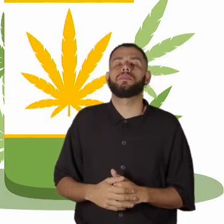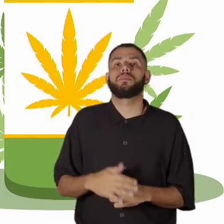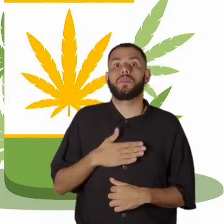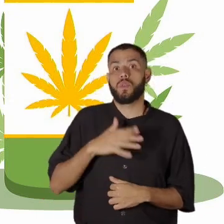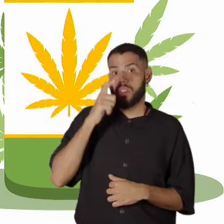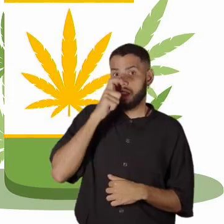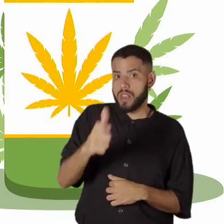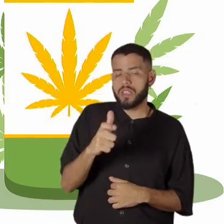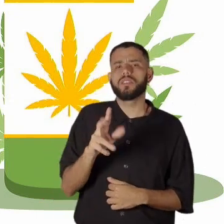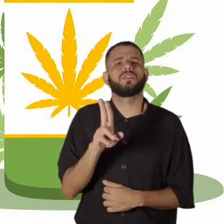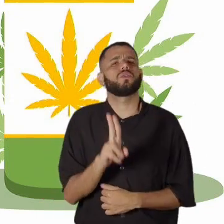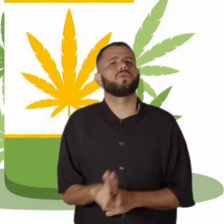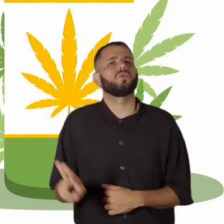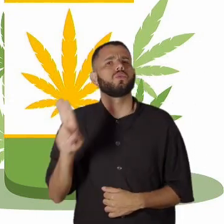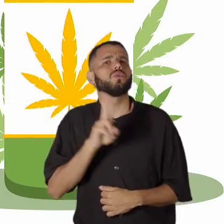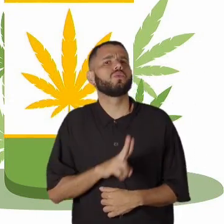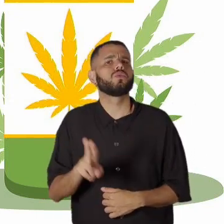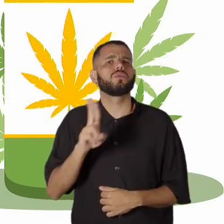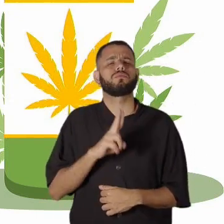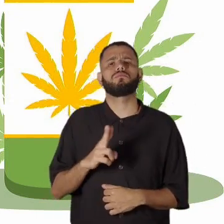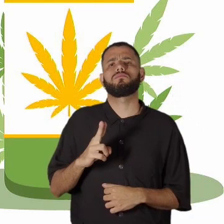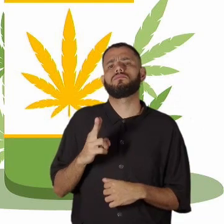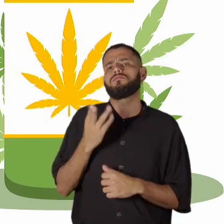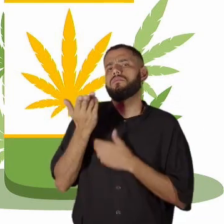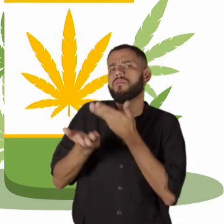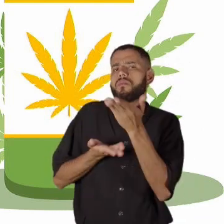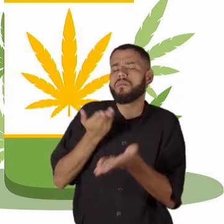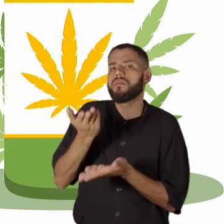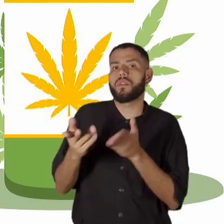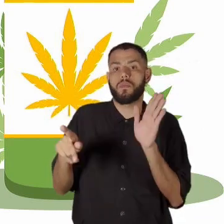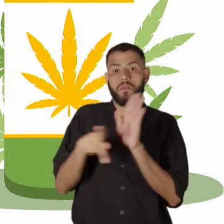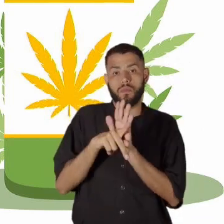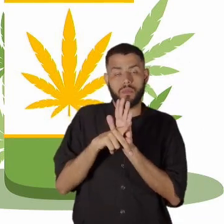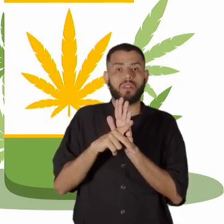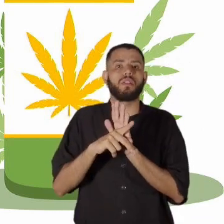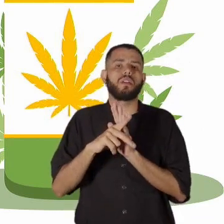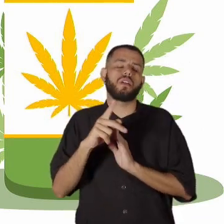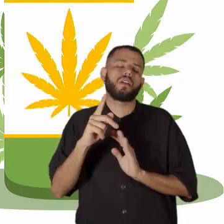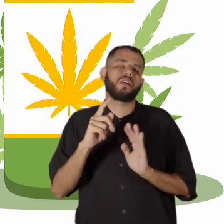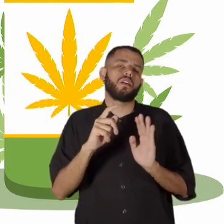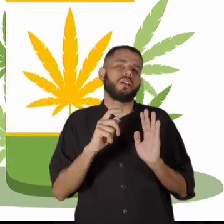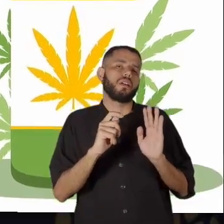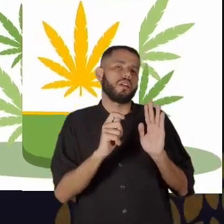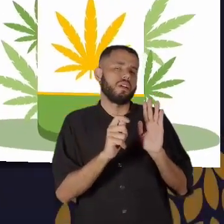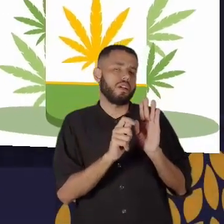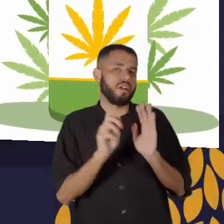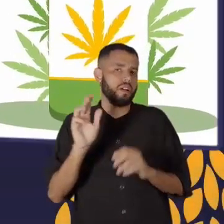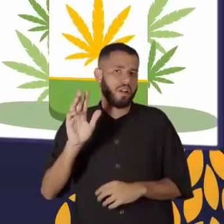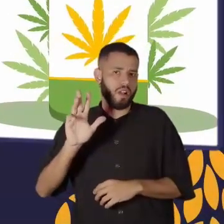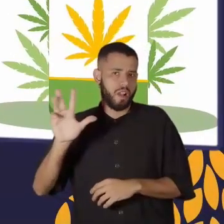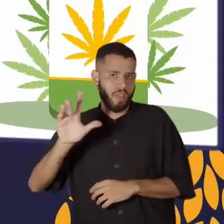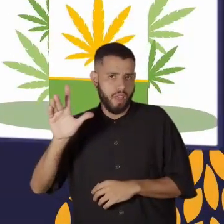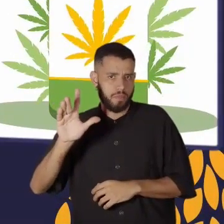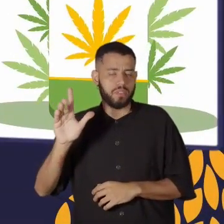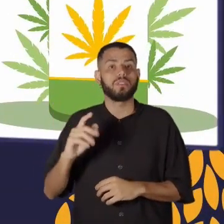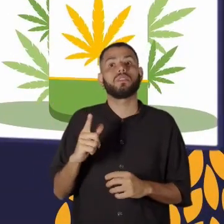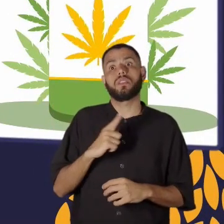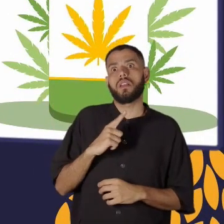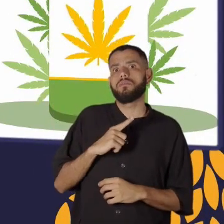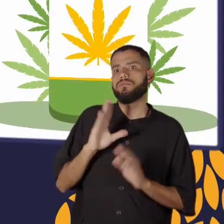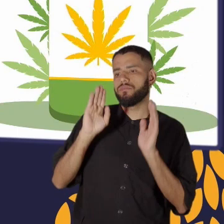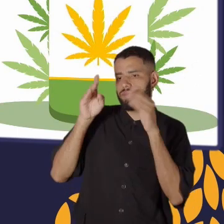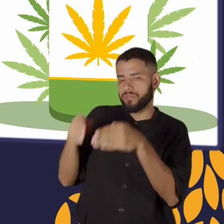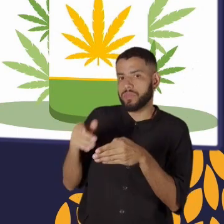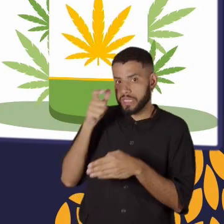no uso, né, enfim, nos potenciais terapêuticos da cannabis, eles estão muito voltados para o interesse em observar o quanto que esses